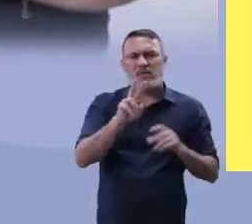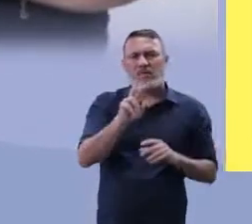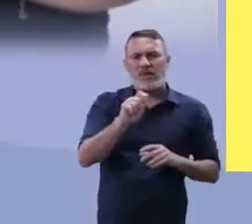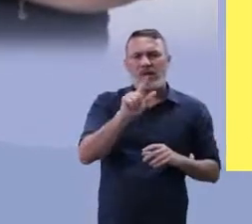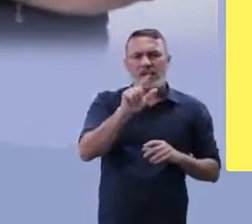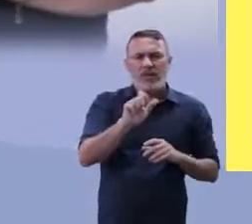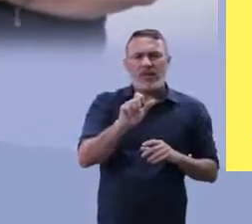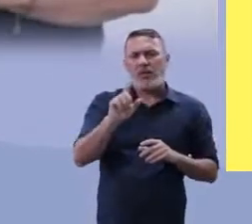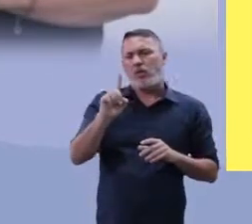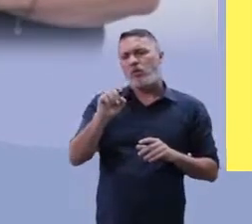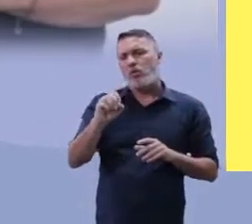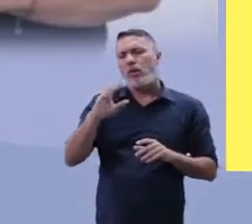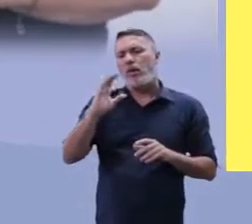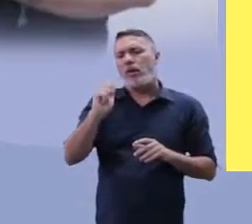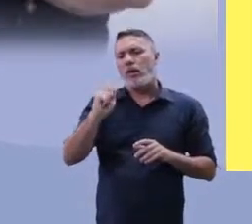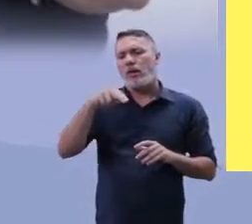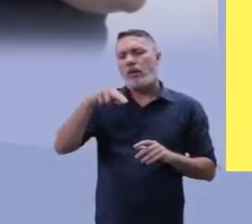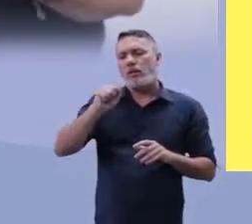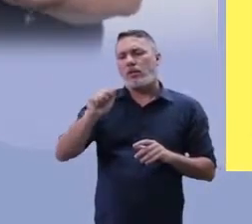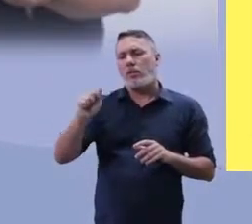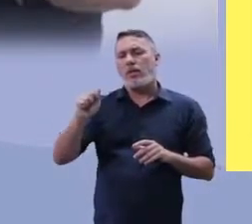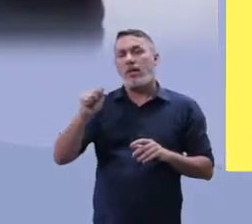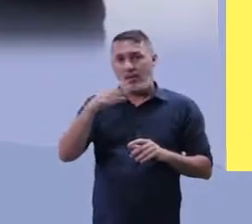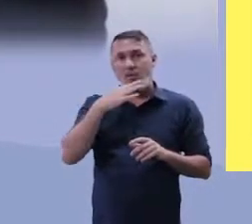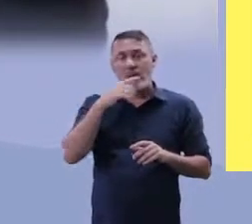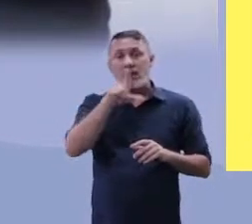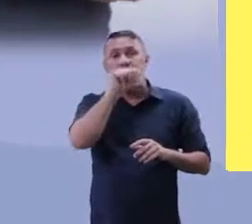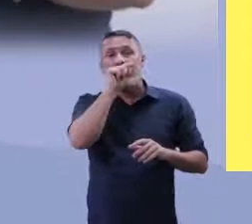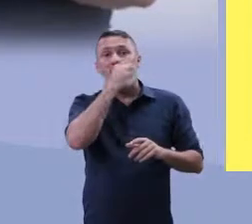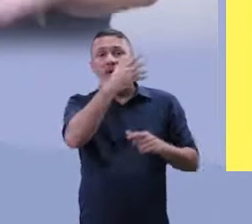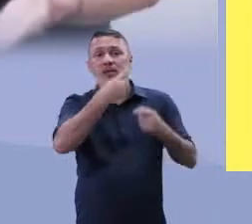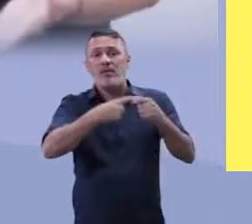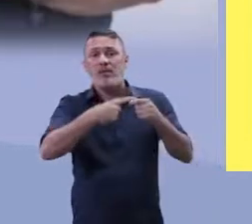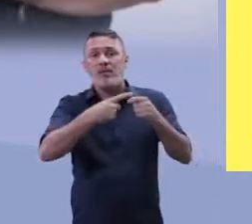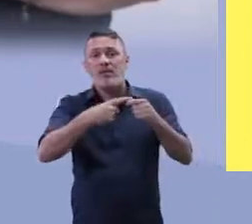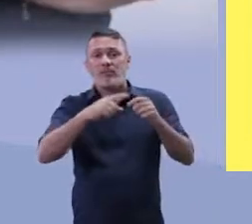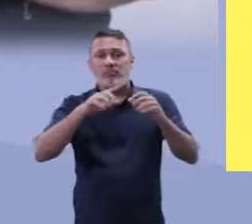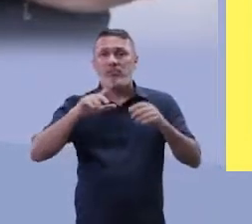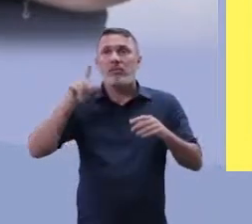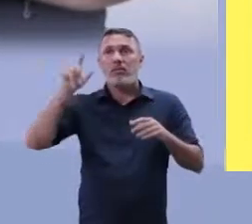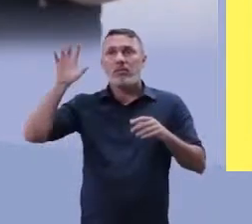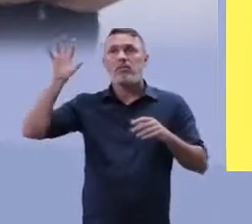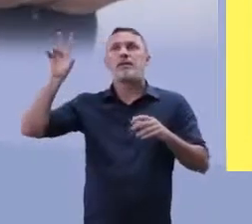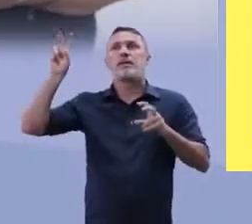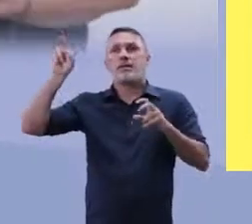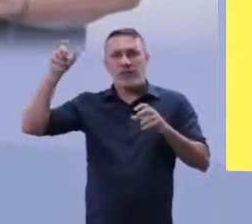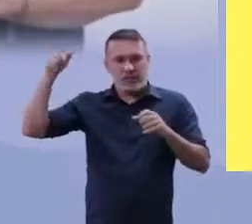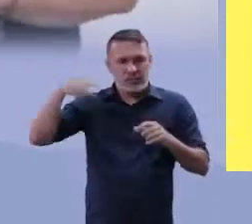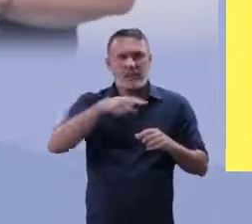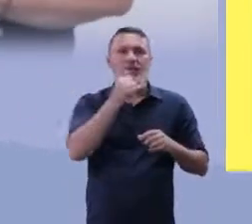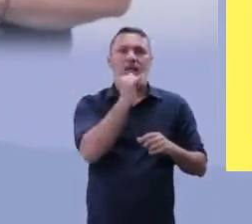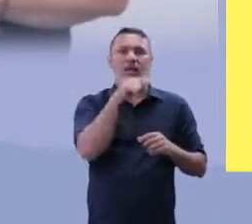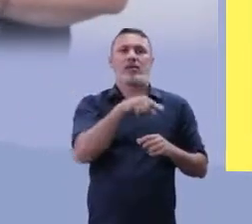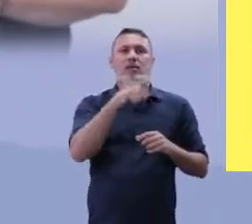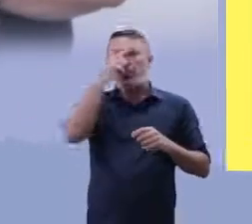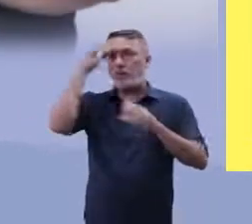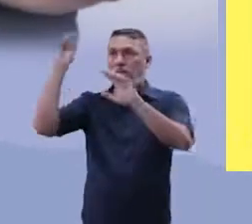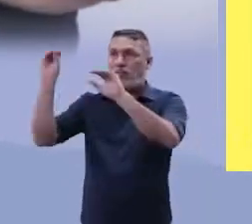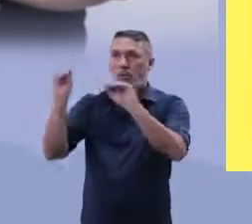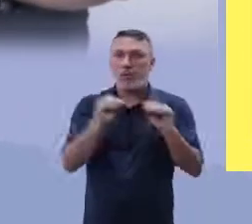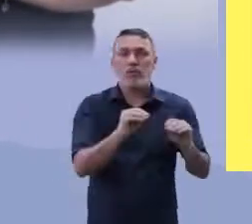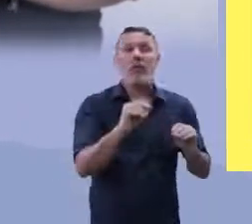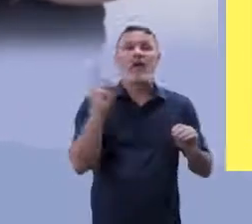esse nome? Lembra-se dele? Vale do Canaã, em Santa Teresa, aqui no Espírito Santo. Graça Aranha vai escrever